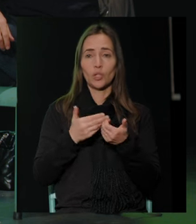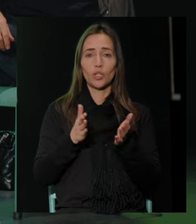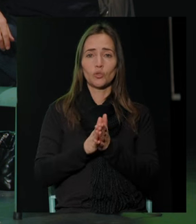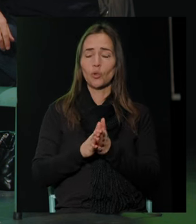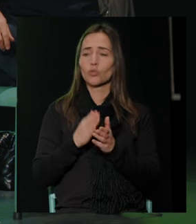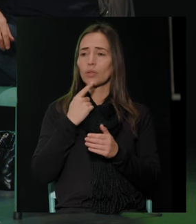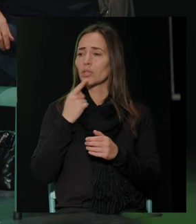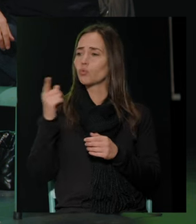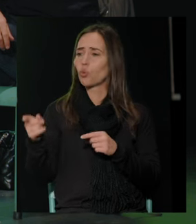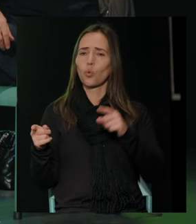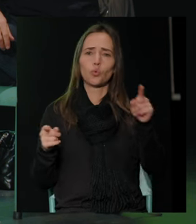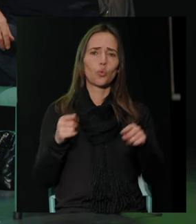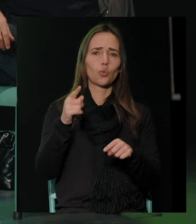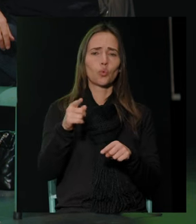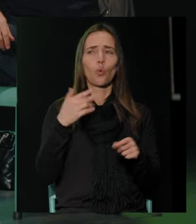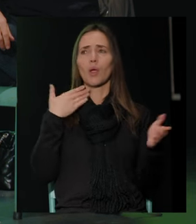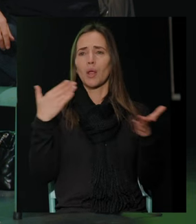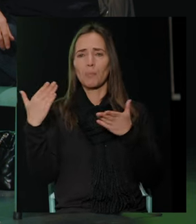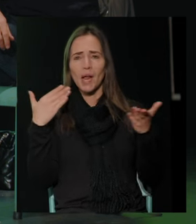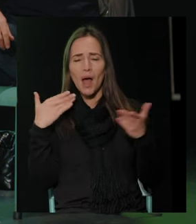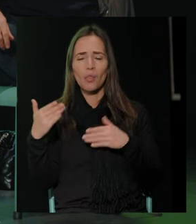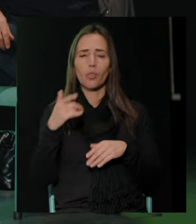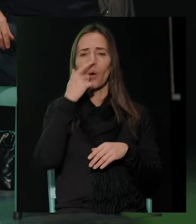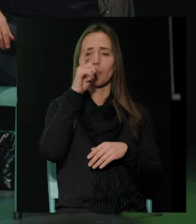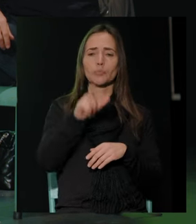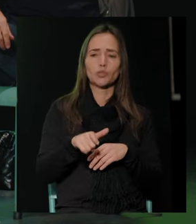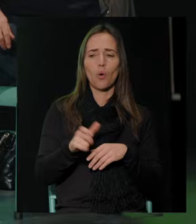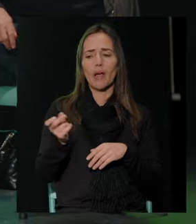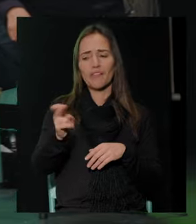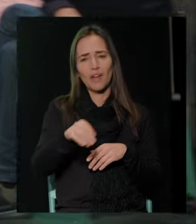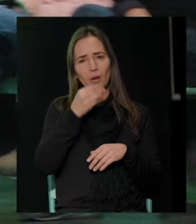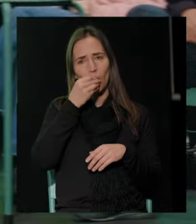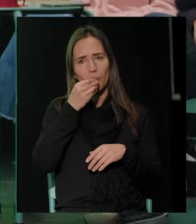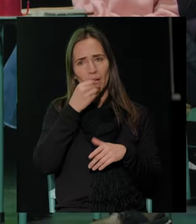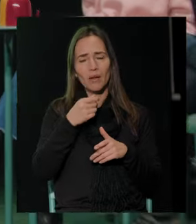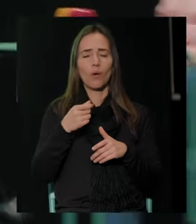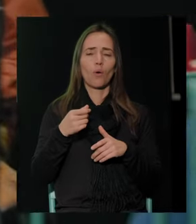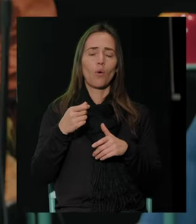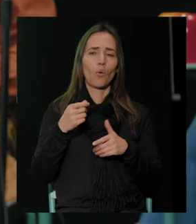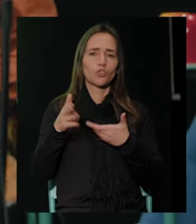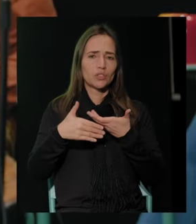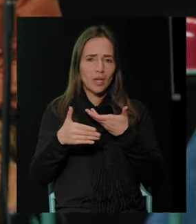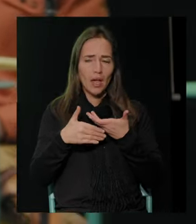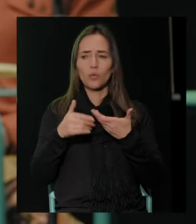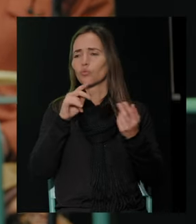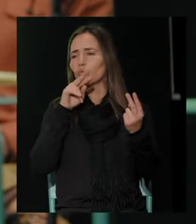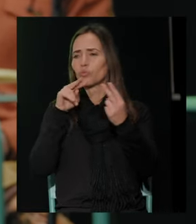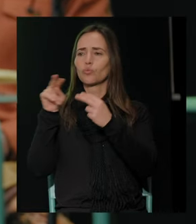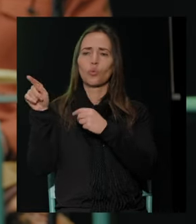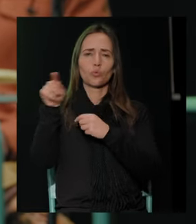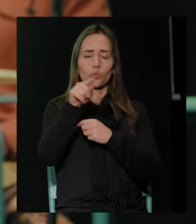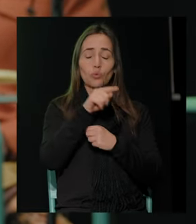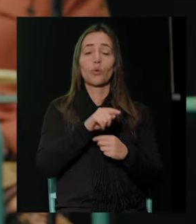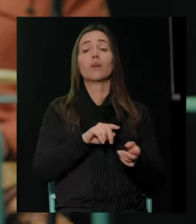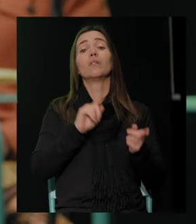por tu, o empregado, o cliente, o cozinheiro, todos nos tratávamos por tu e todos nos olhávamos nos olhos. Ele diz isso. Fui para a frente de guerra,